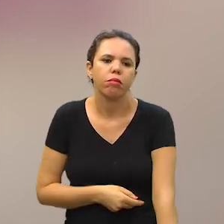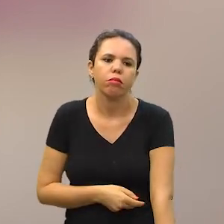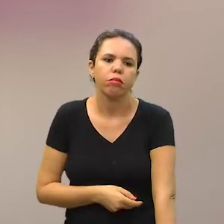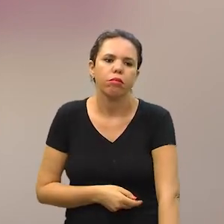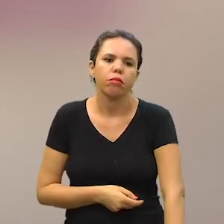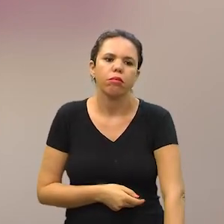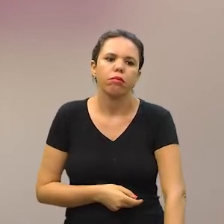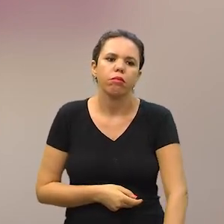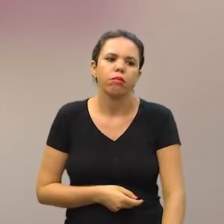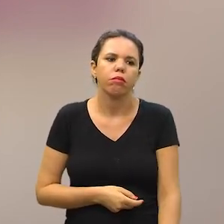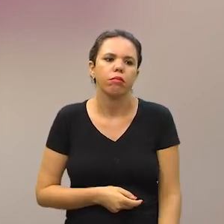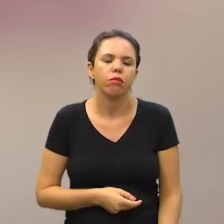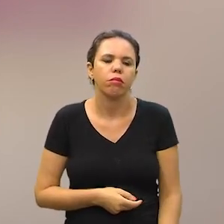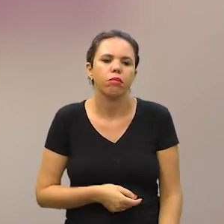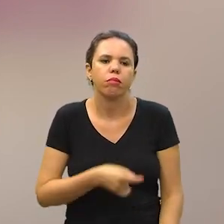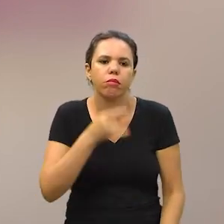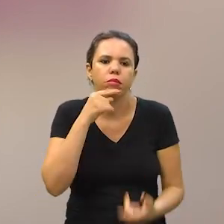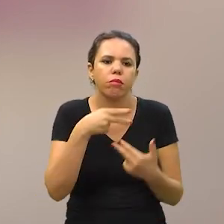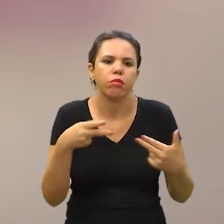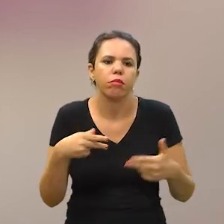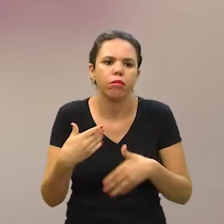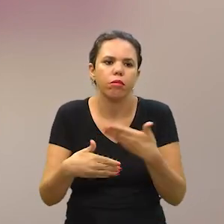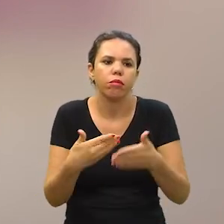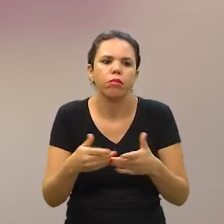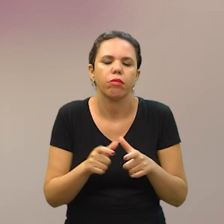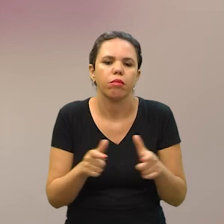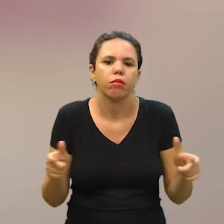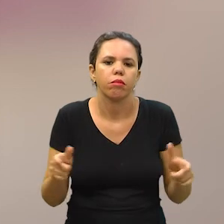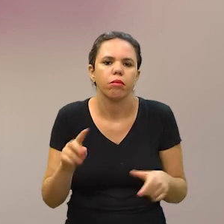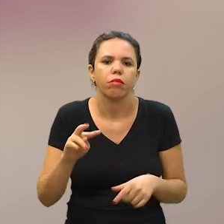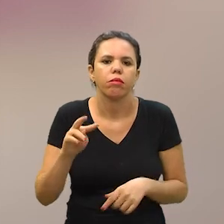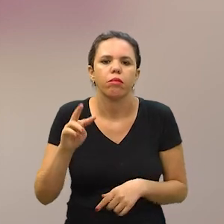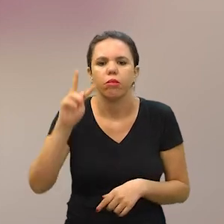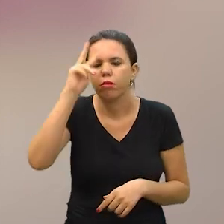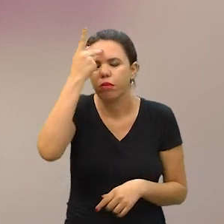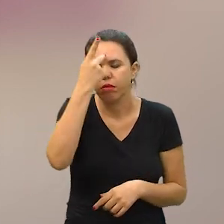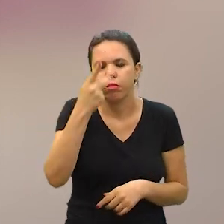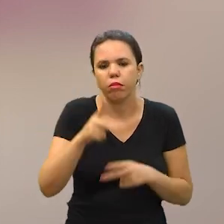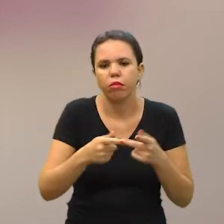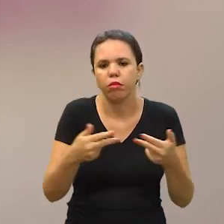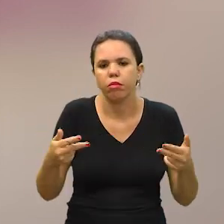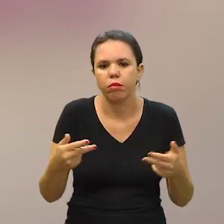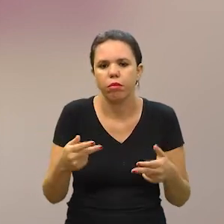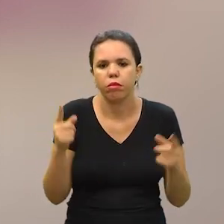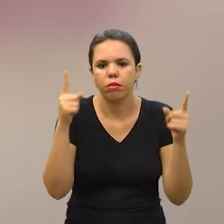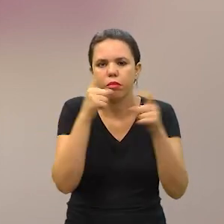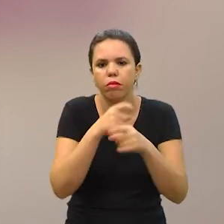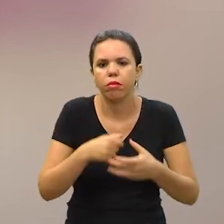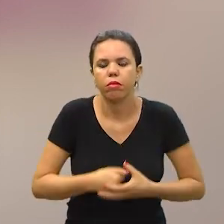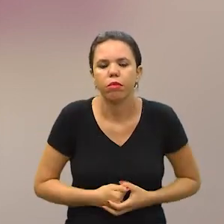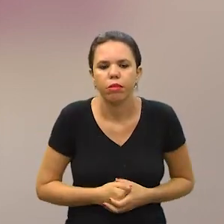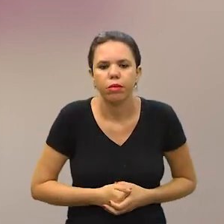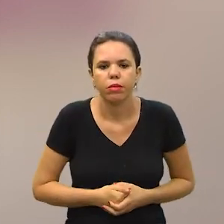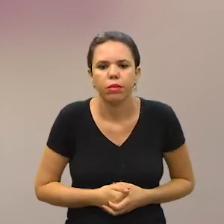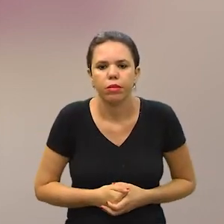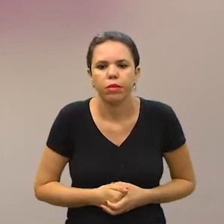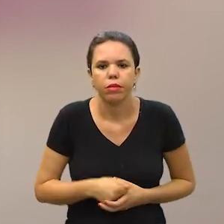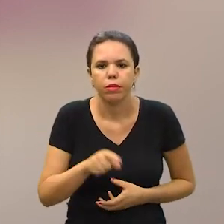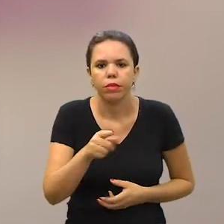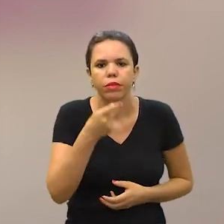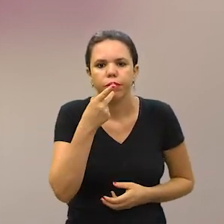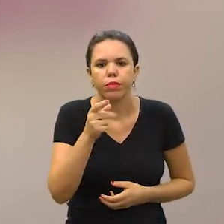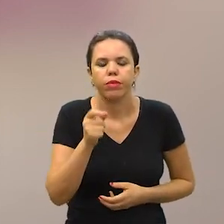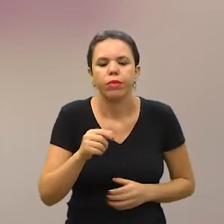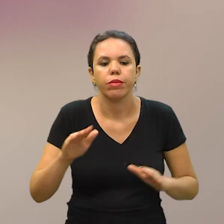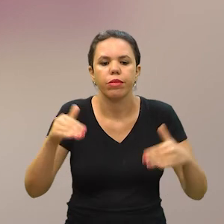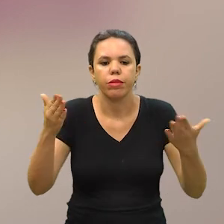usando álcool, que é uma tendência maior do TDAH, aí as coisas já ficam mais difíceis, né? E como você disse,